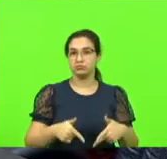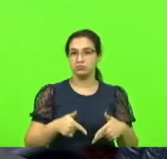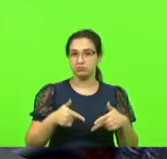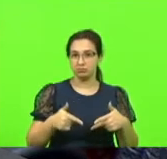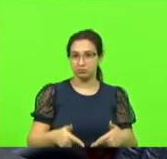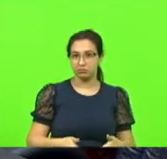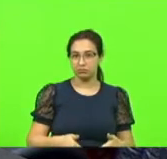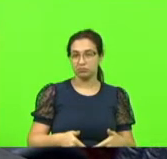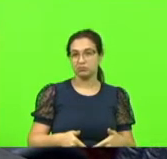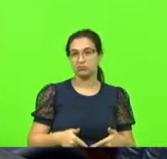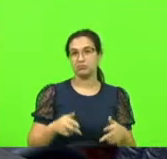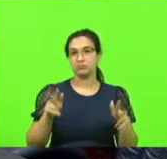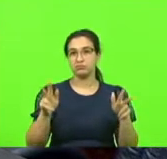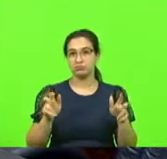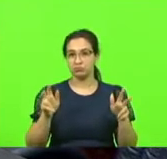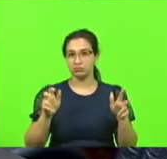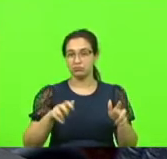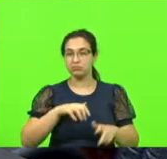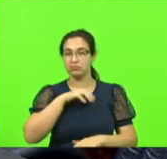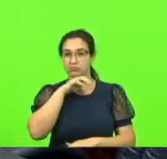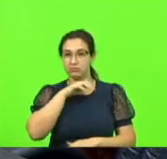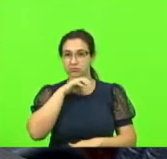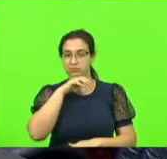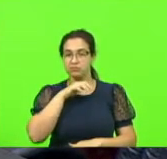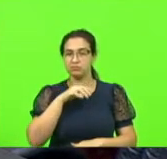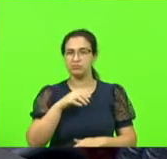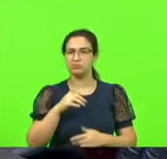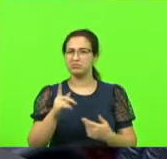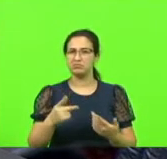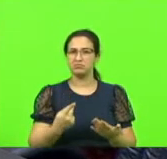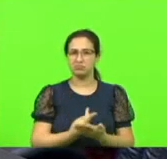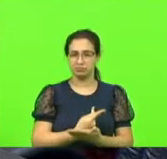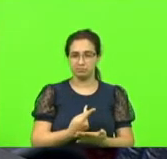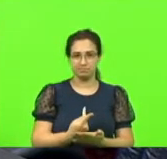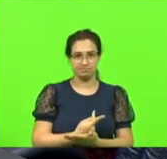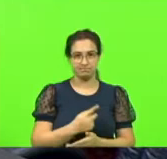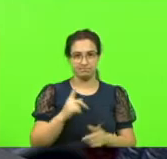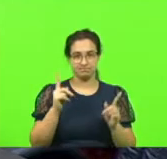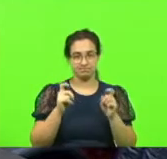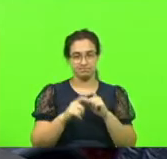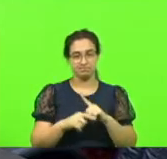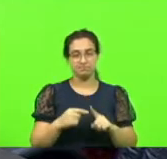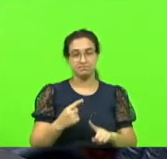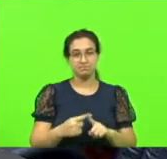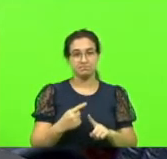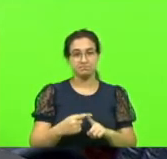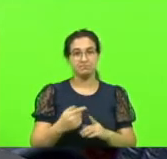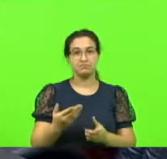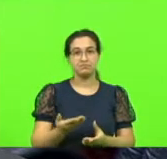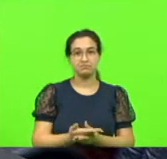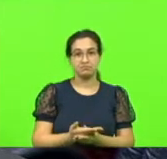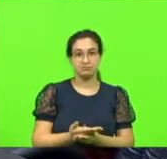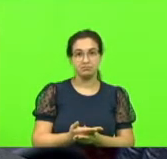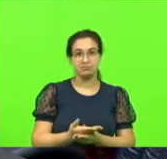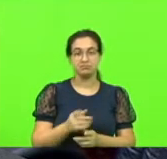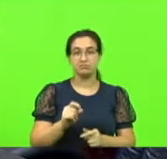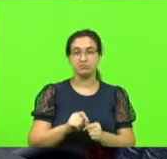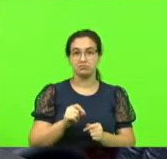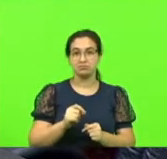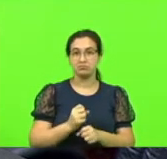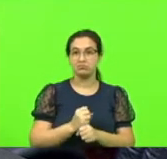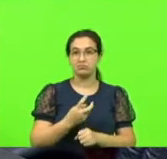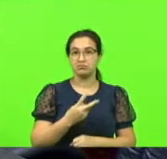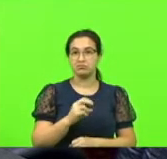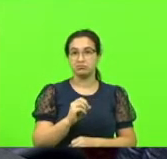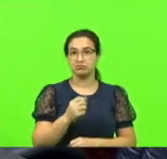animal. Na verdade, está tendo aqui um grande engano, porque esse processo foi movido em 2017